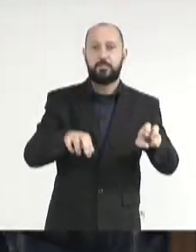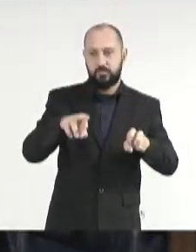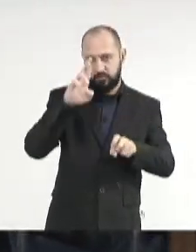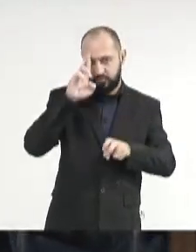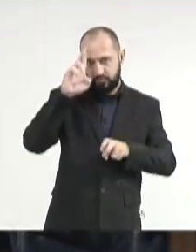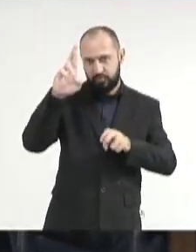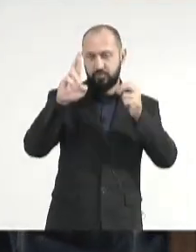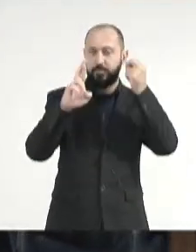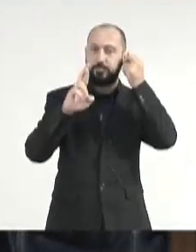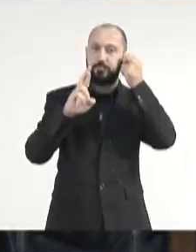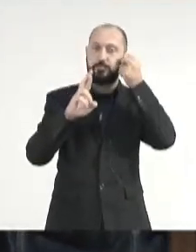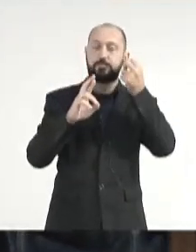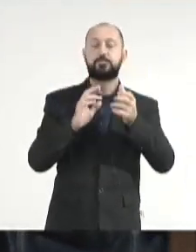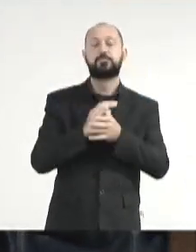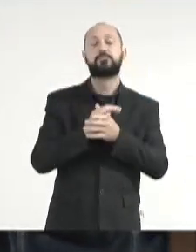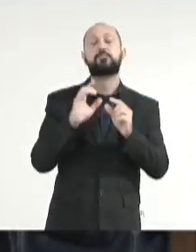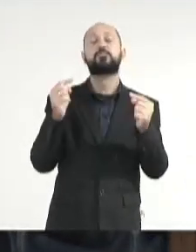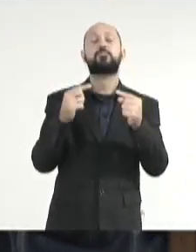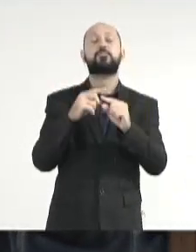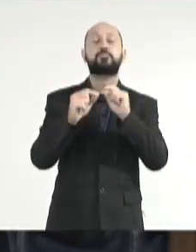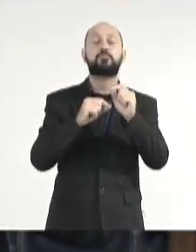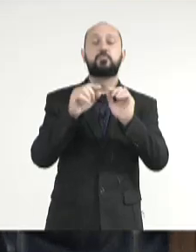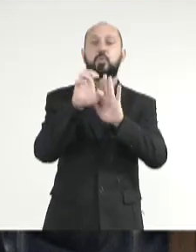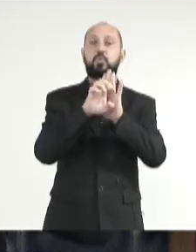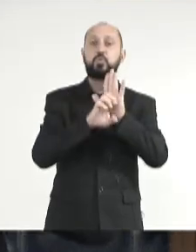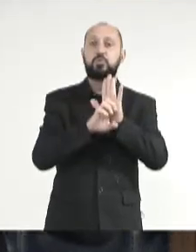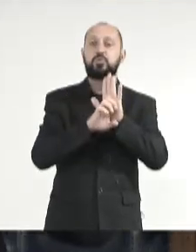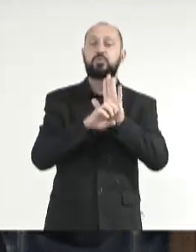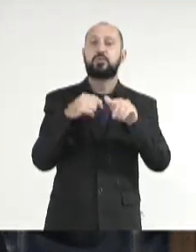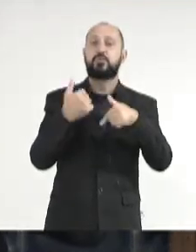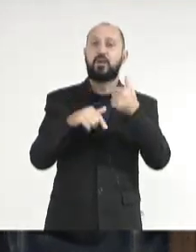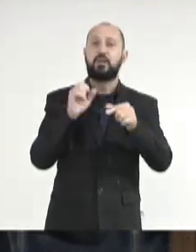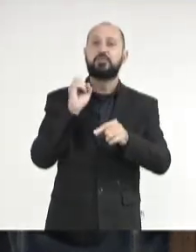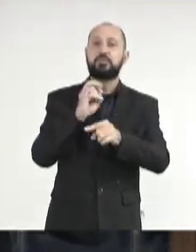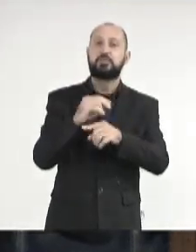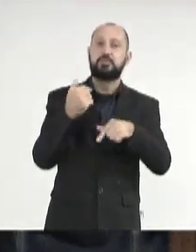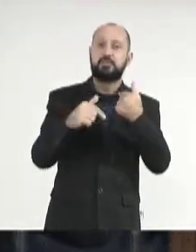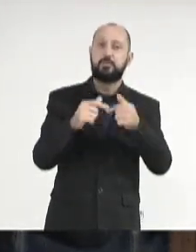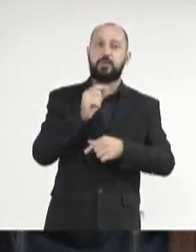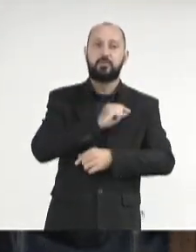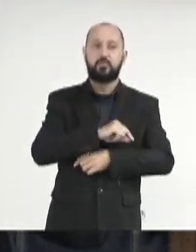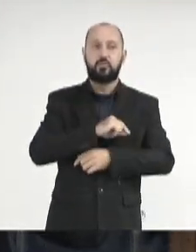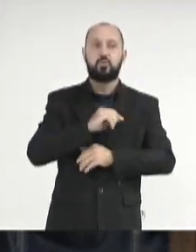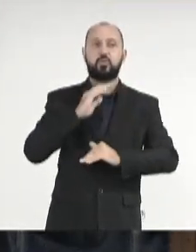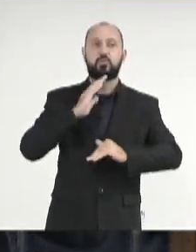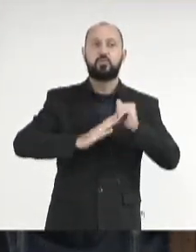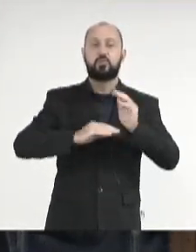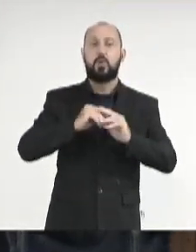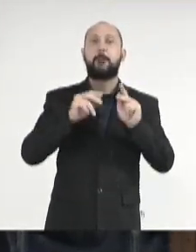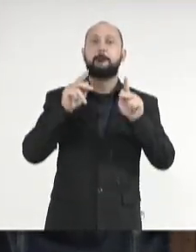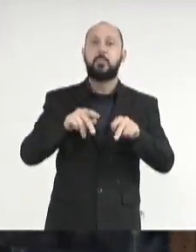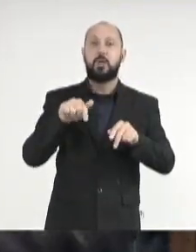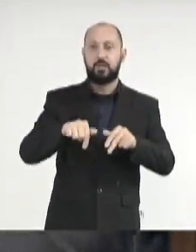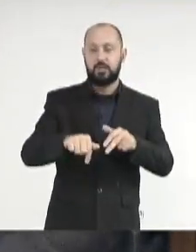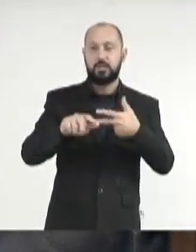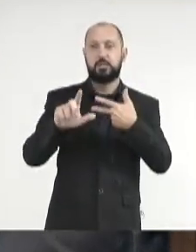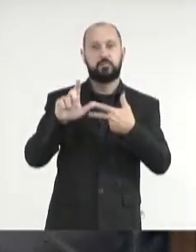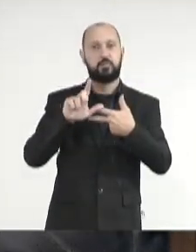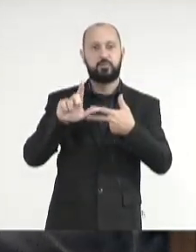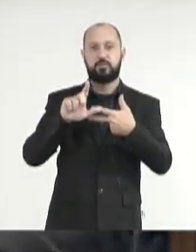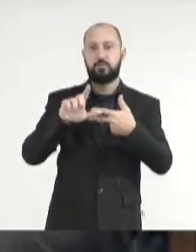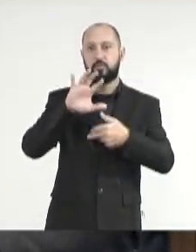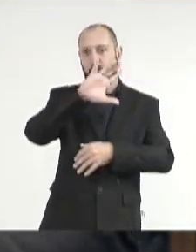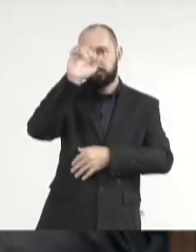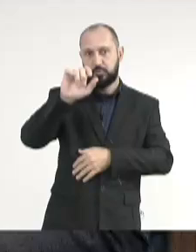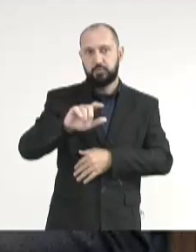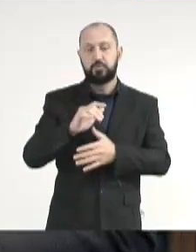diretora, né? E em relação aí sobre o Estatuto de Planos de Cargos e Carreiras e Remuneração dos Servidores Públicos aqui do Poder Legislativo